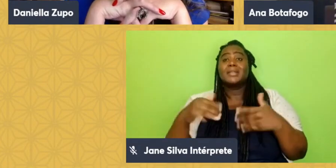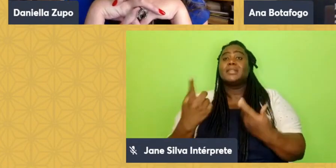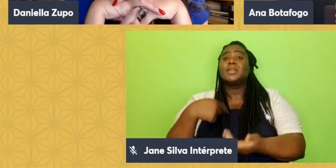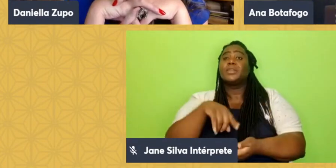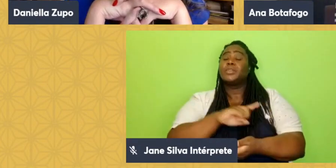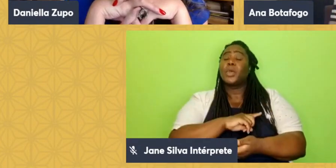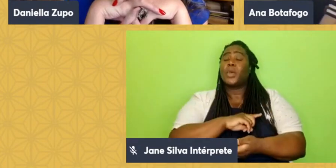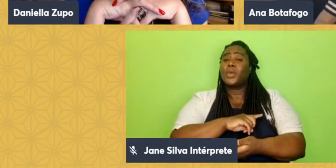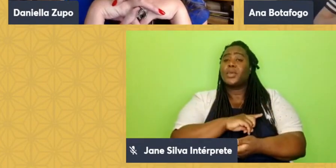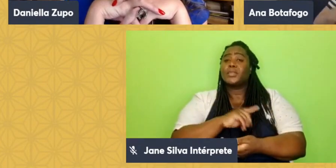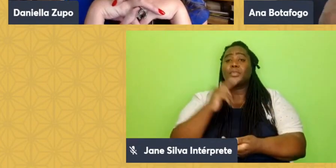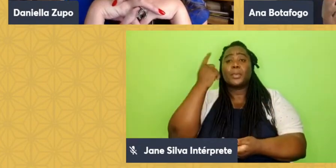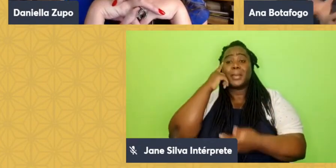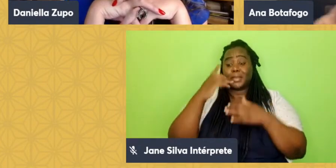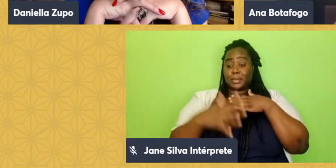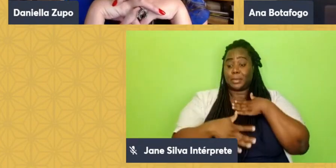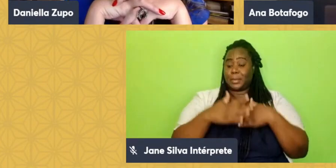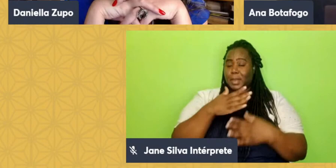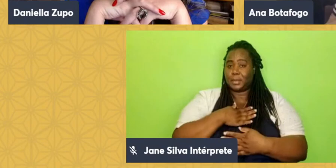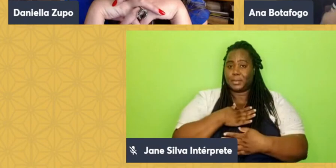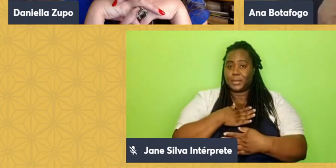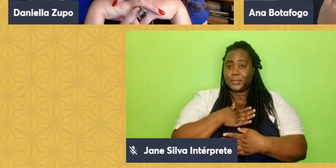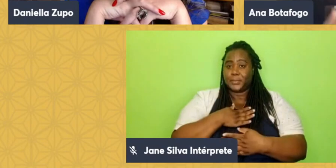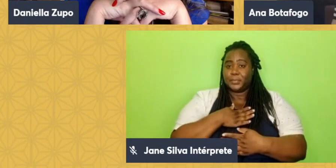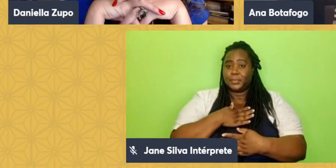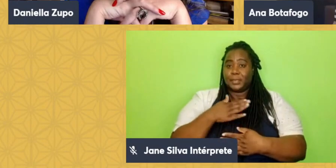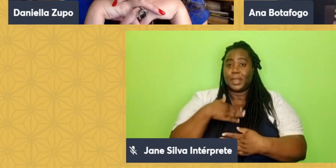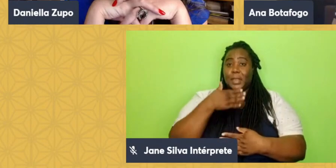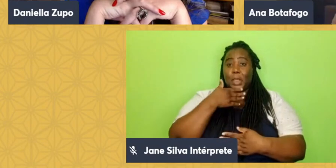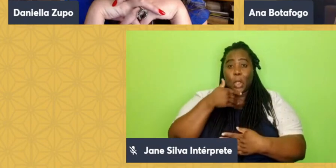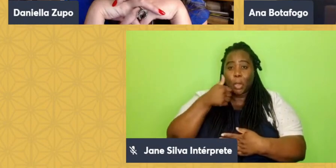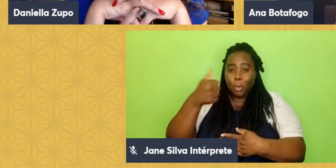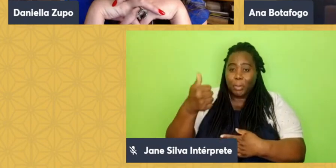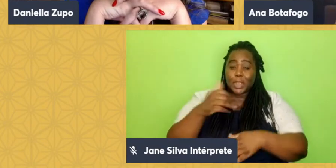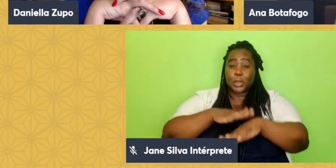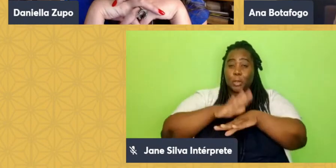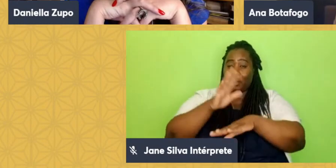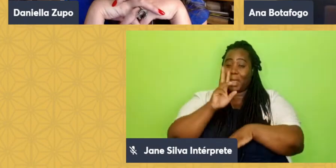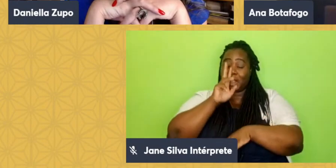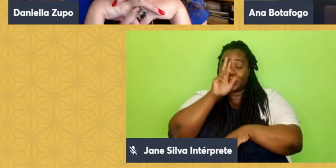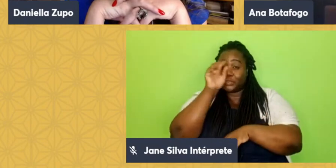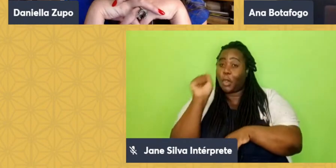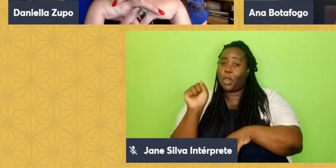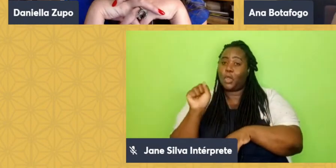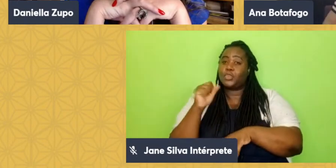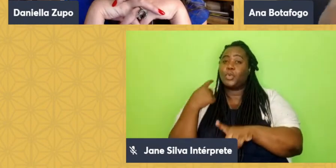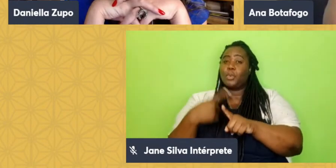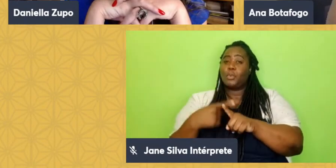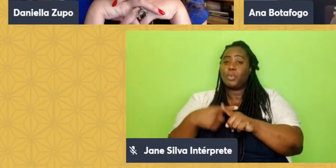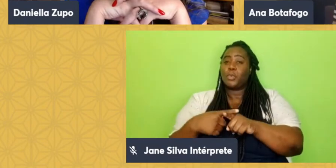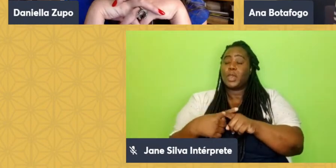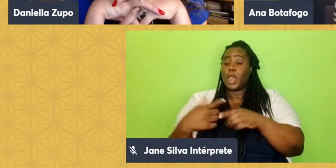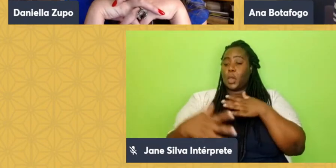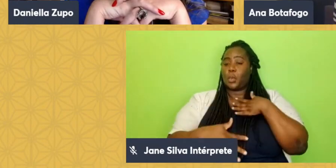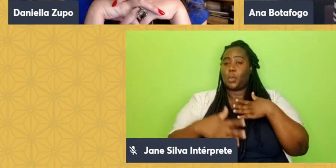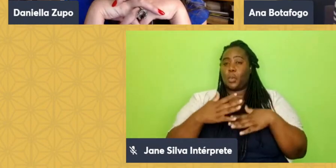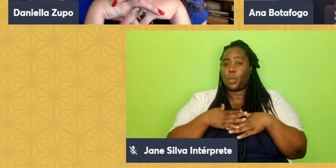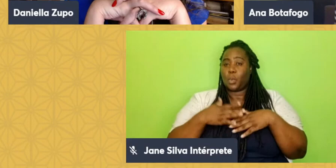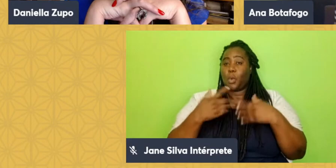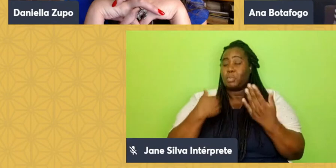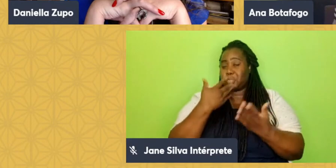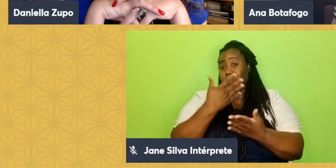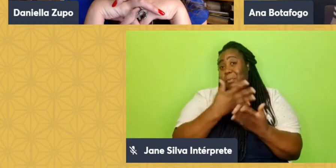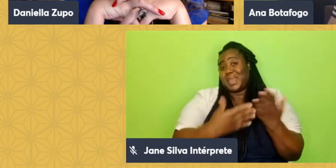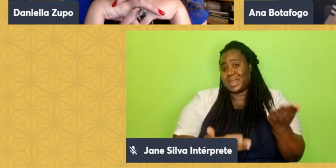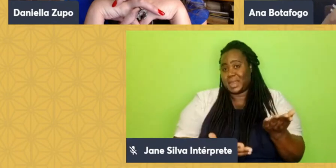traz para mim a minha recuperação teve que ser mais intensa né porque essa musculatura ficou completamente